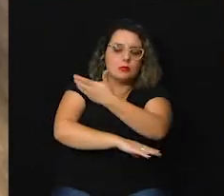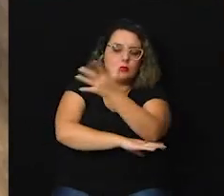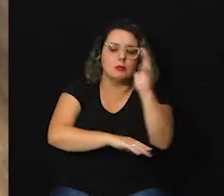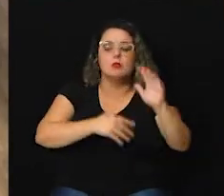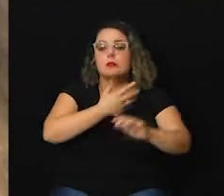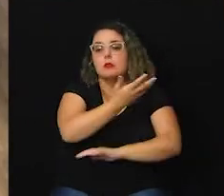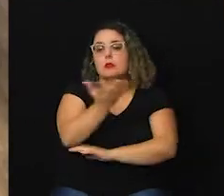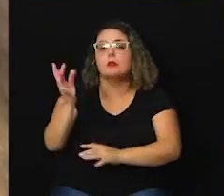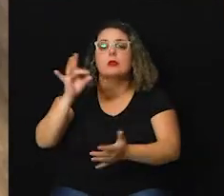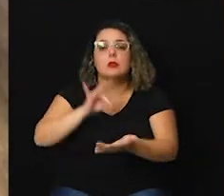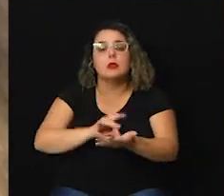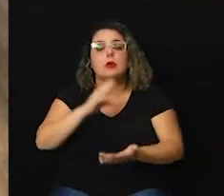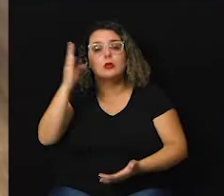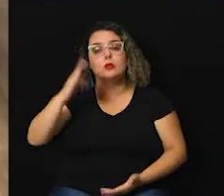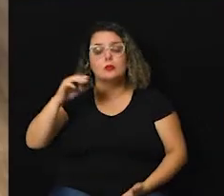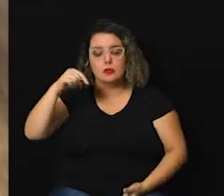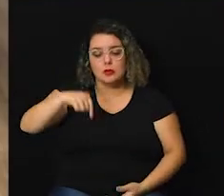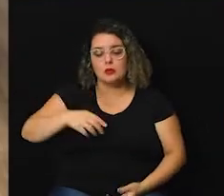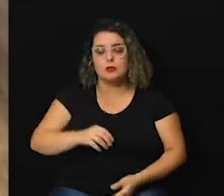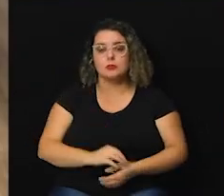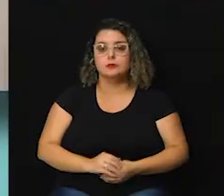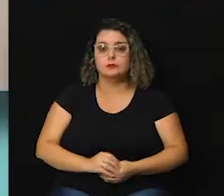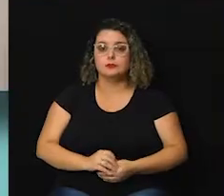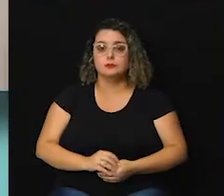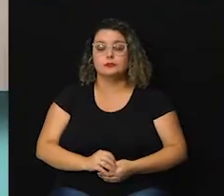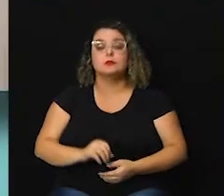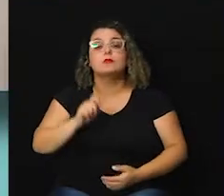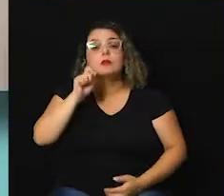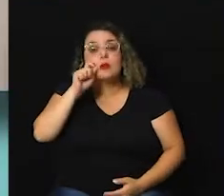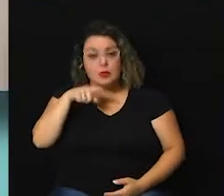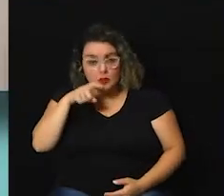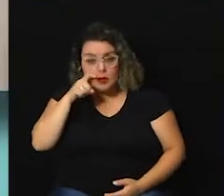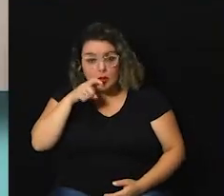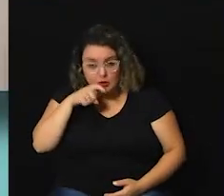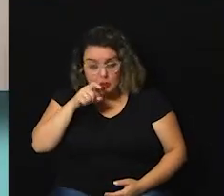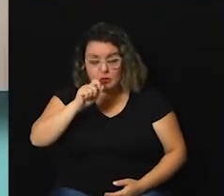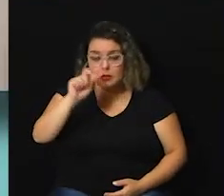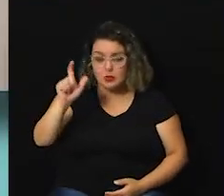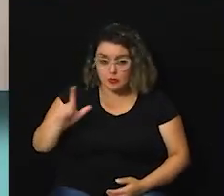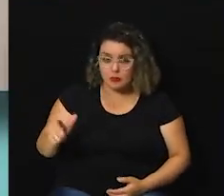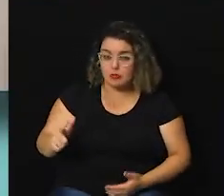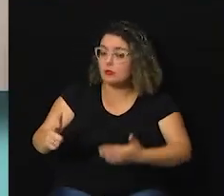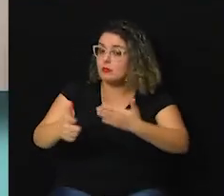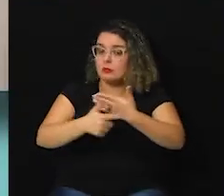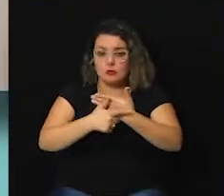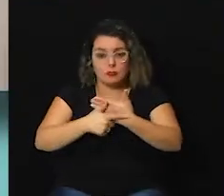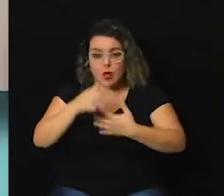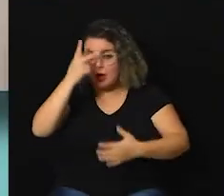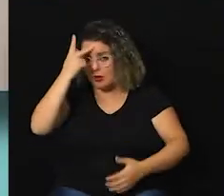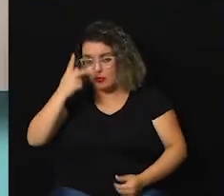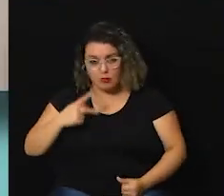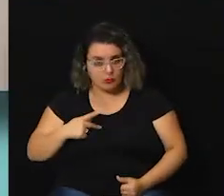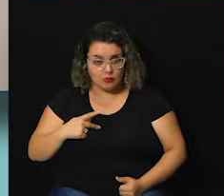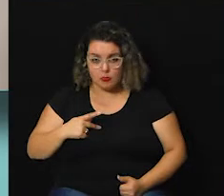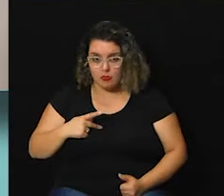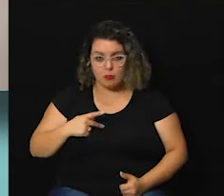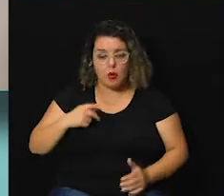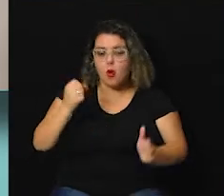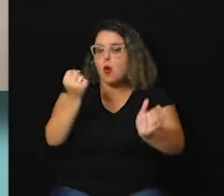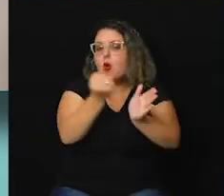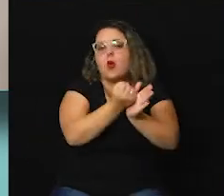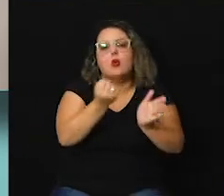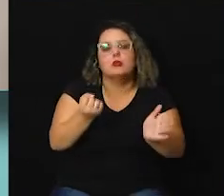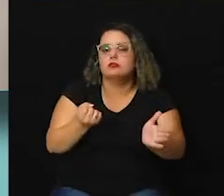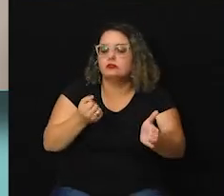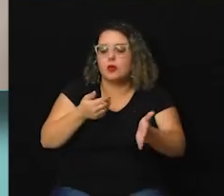natureza, na nossa realidade aqui no Brasil, Neiva? Araras azuis, elas têm um papel, primeiro o papel da própria existência dela, ela é um